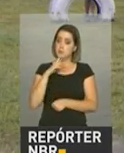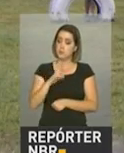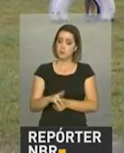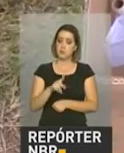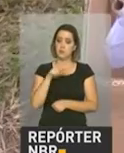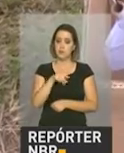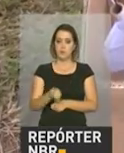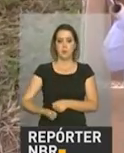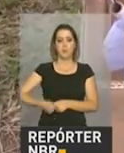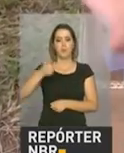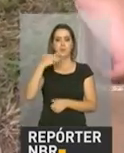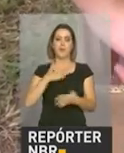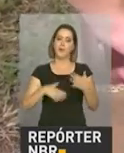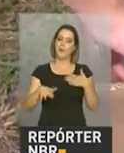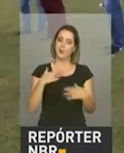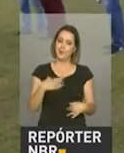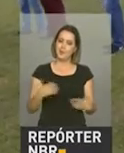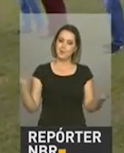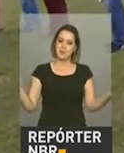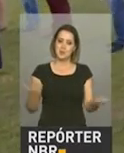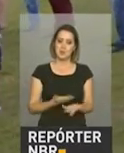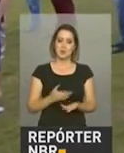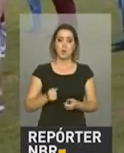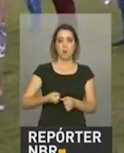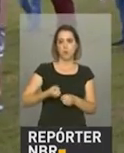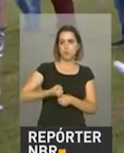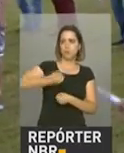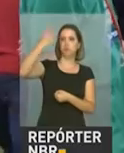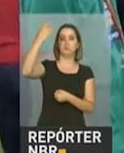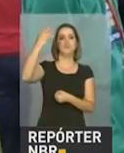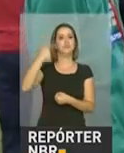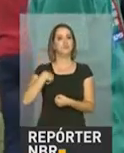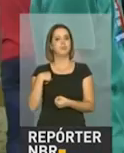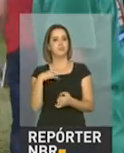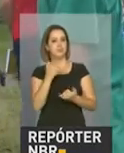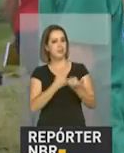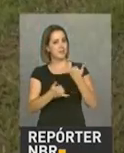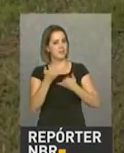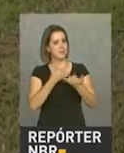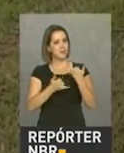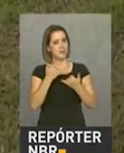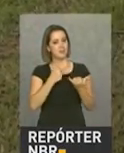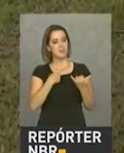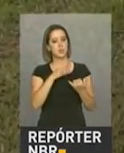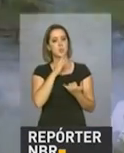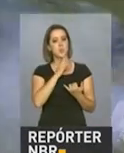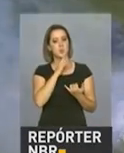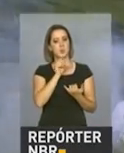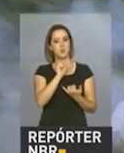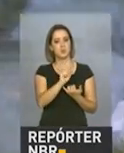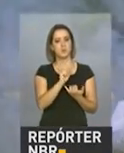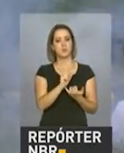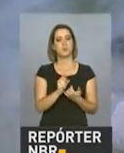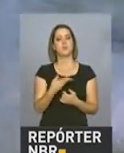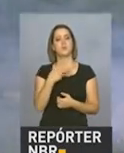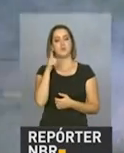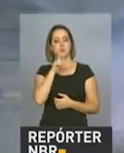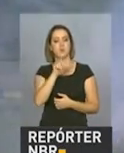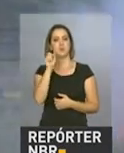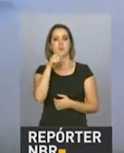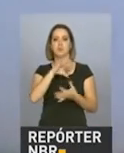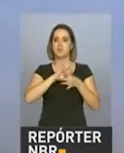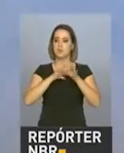resultado, o melhor é relaxar. E o lançamento de foguetes diverte e coloca em prática o conhecimento que ganharam nas